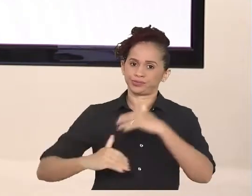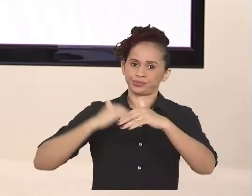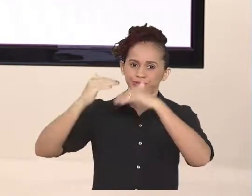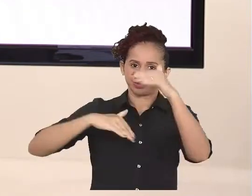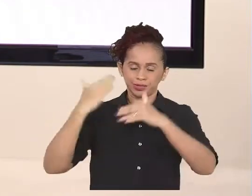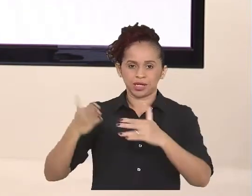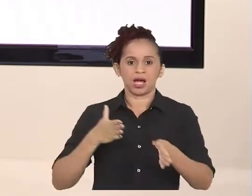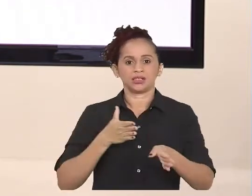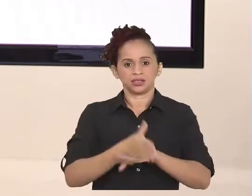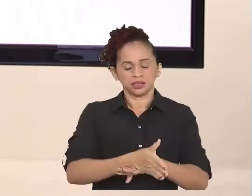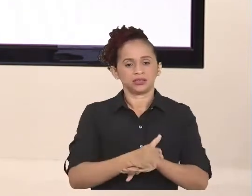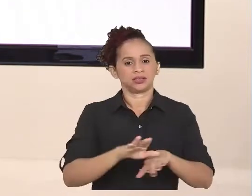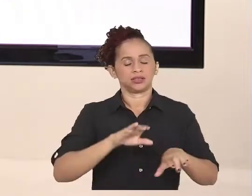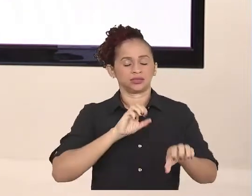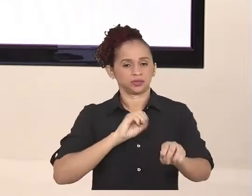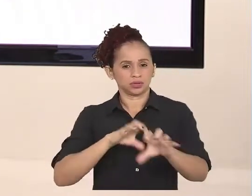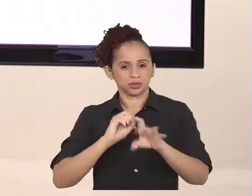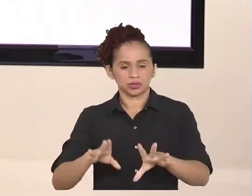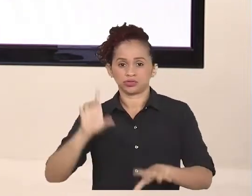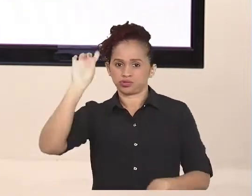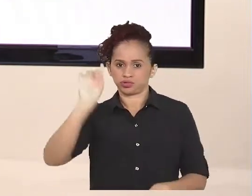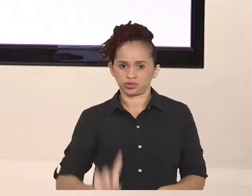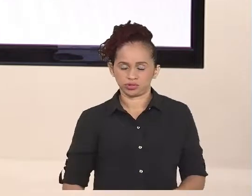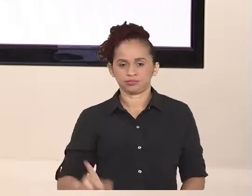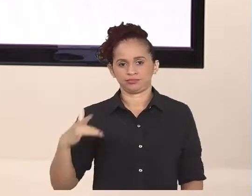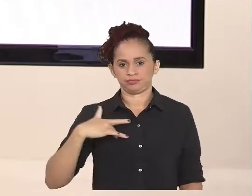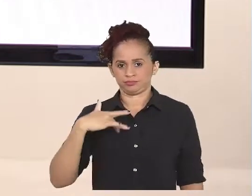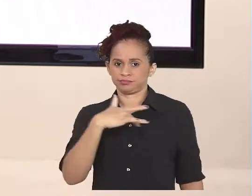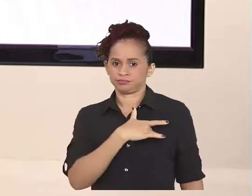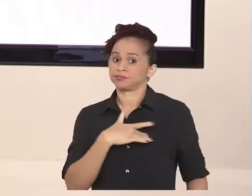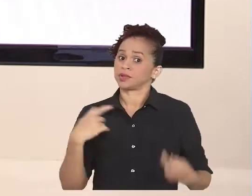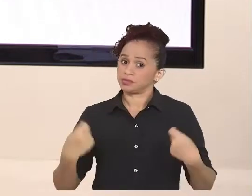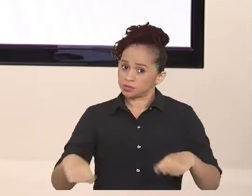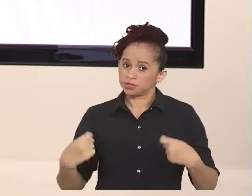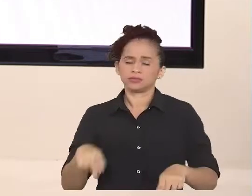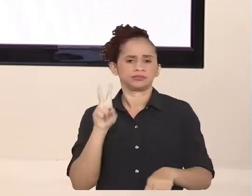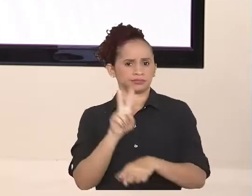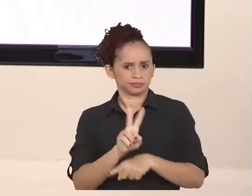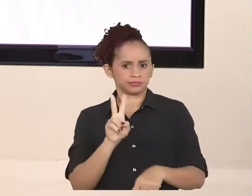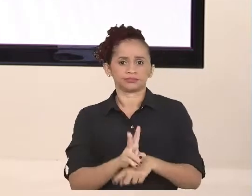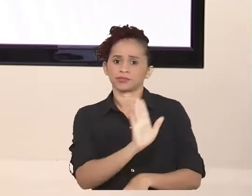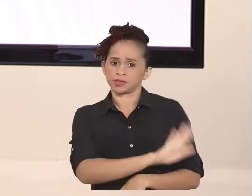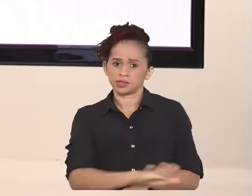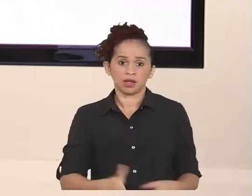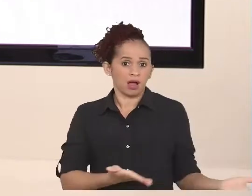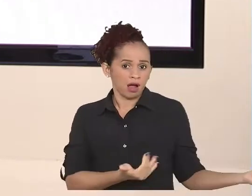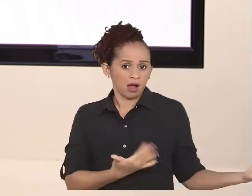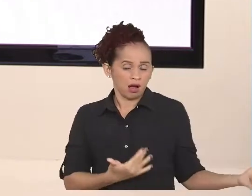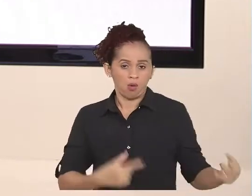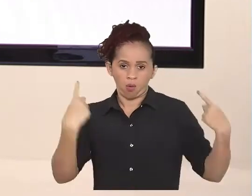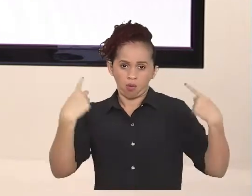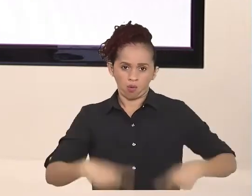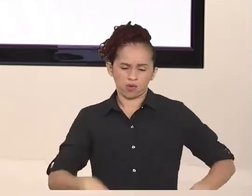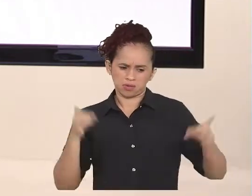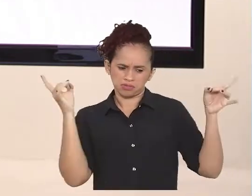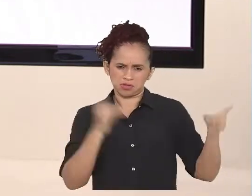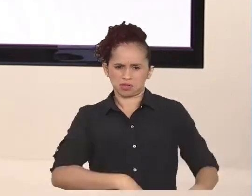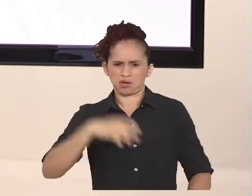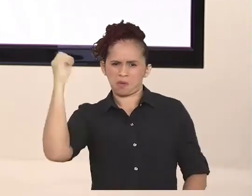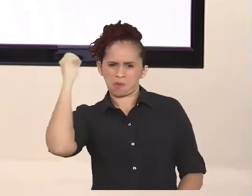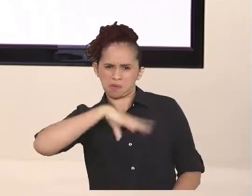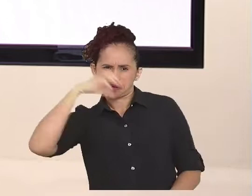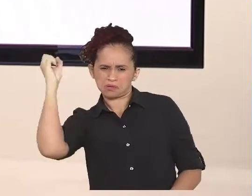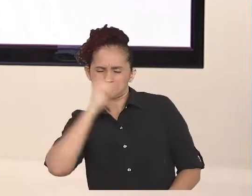acesso à educação e direito à saúde. É preciso proteger as crianças e adolescentes contra o abandono, a crueldade,